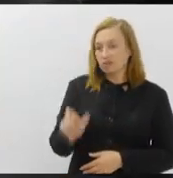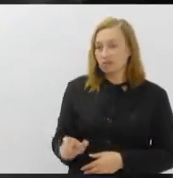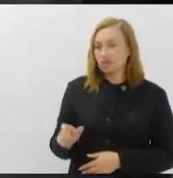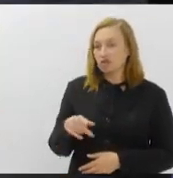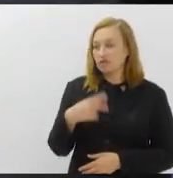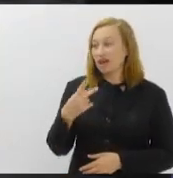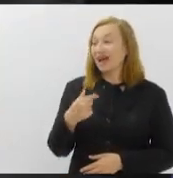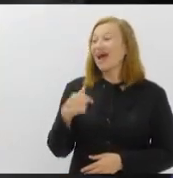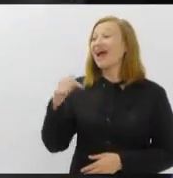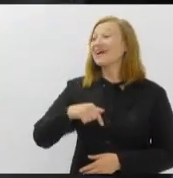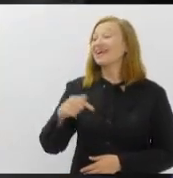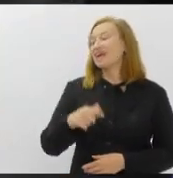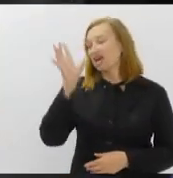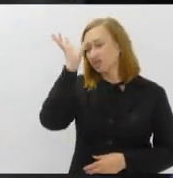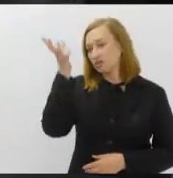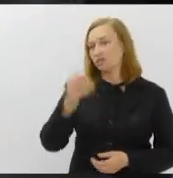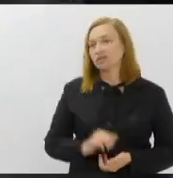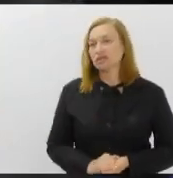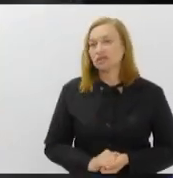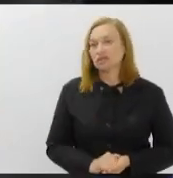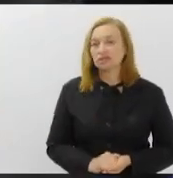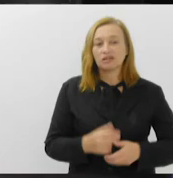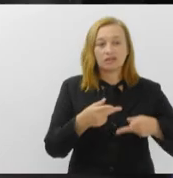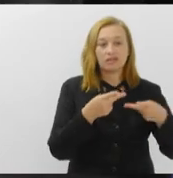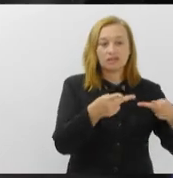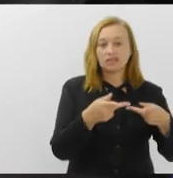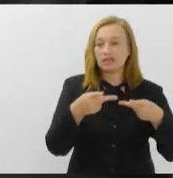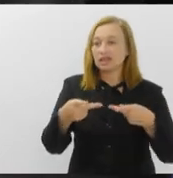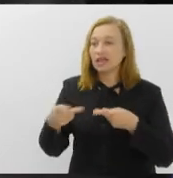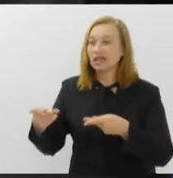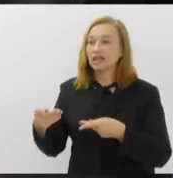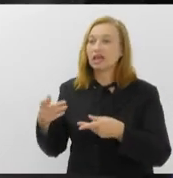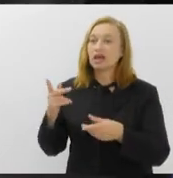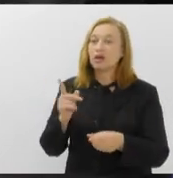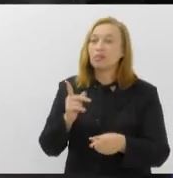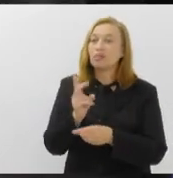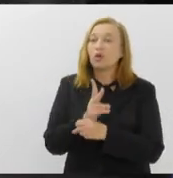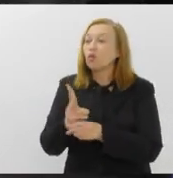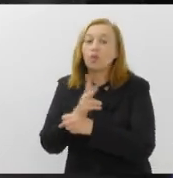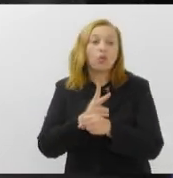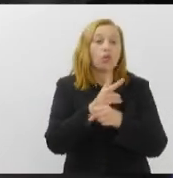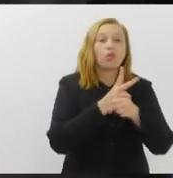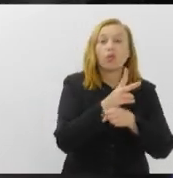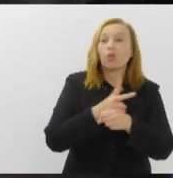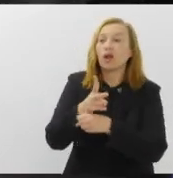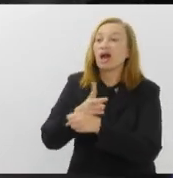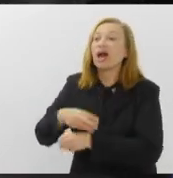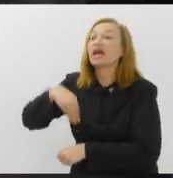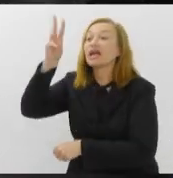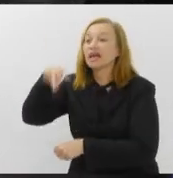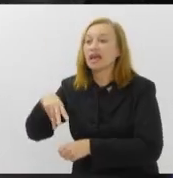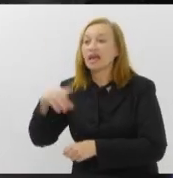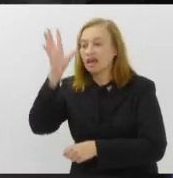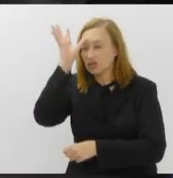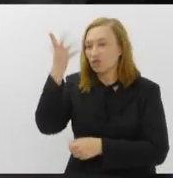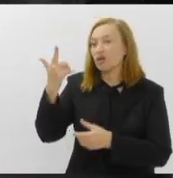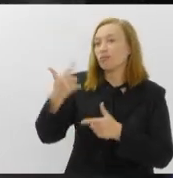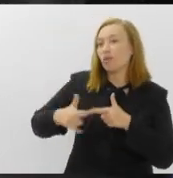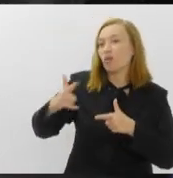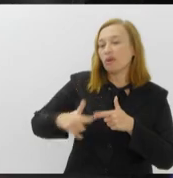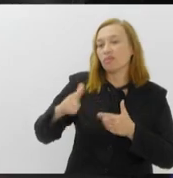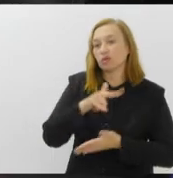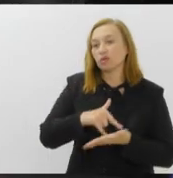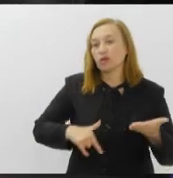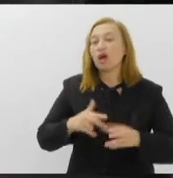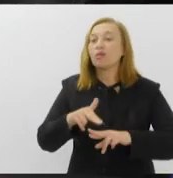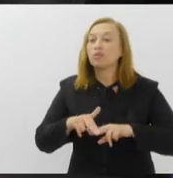ser um pouco isso. Né? Está tentando fazer esse esforço de chamar um pouco para a gente essa coisa da documentação. Por isso esse dado, né,